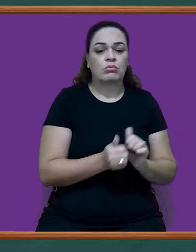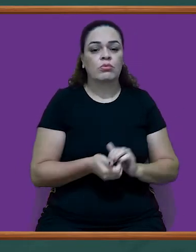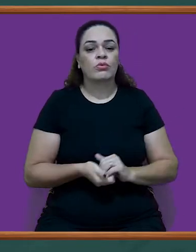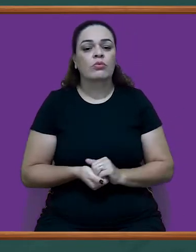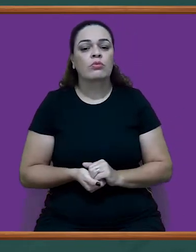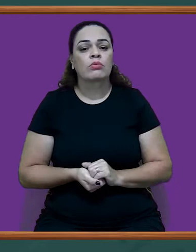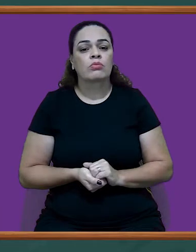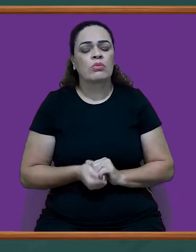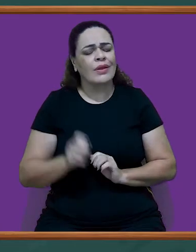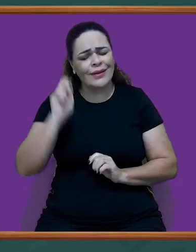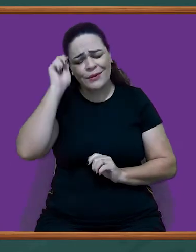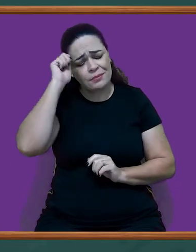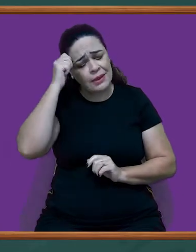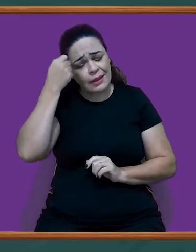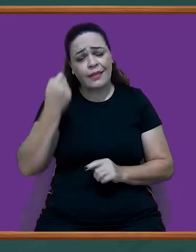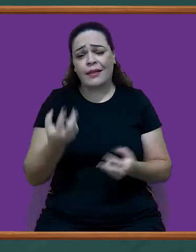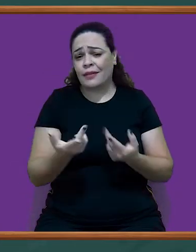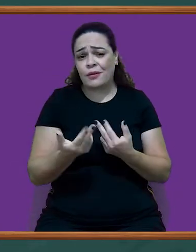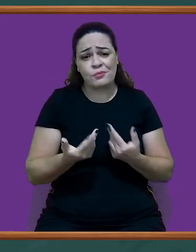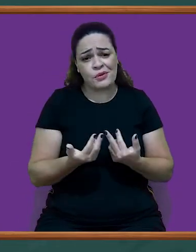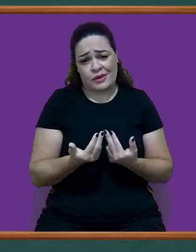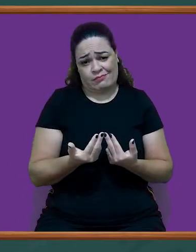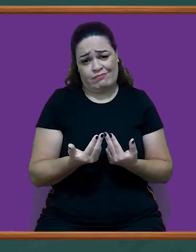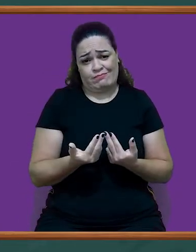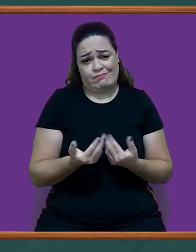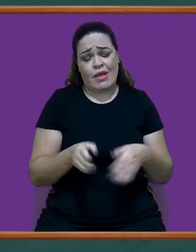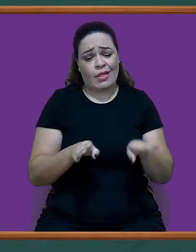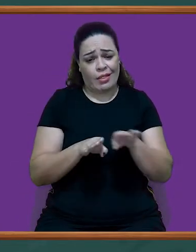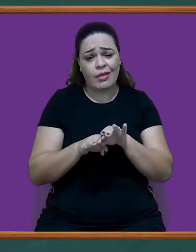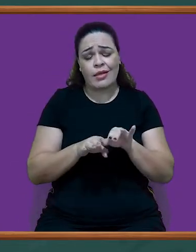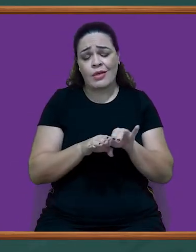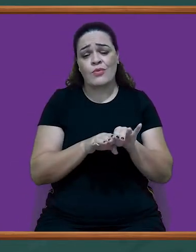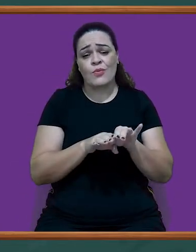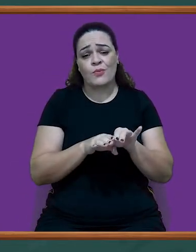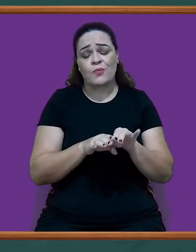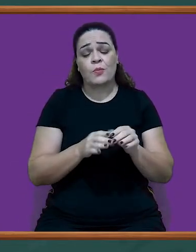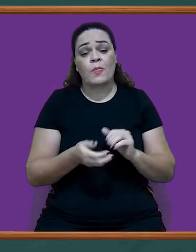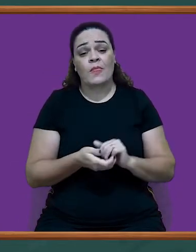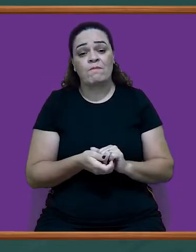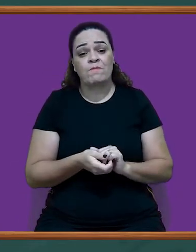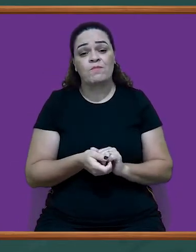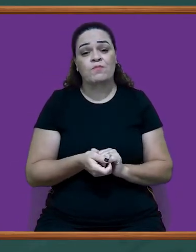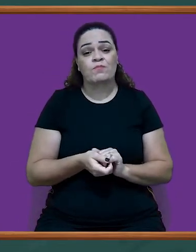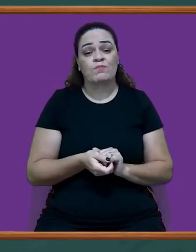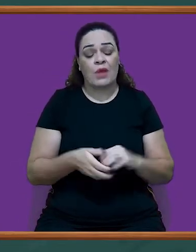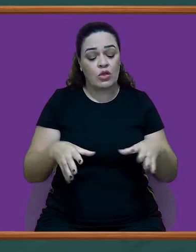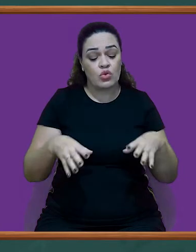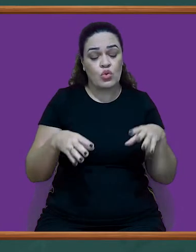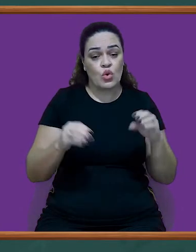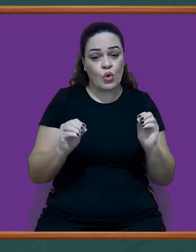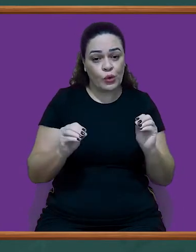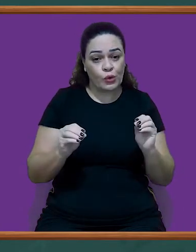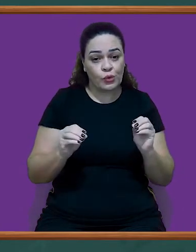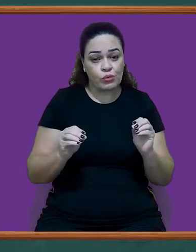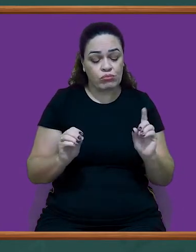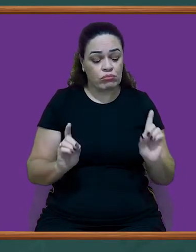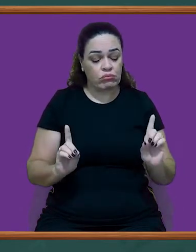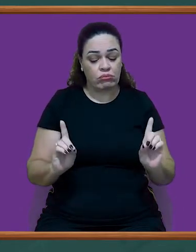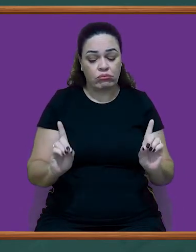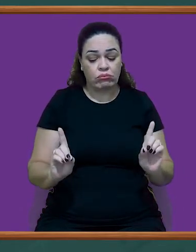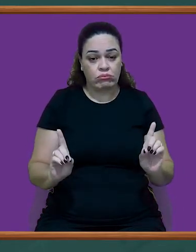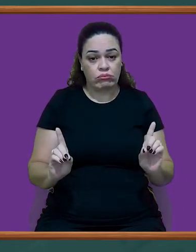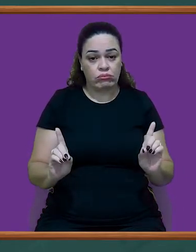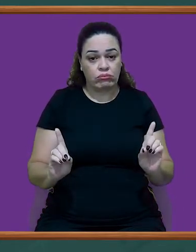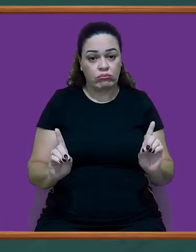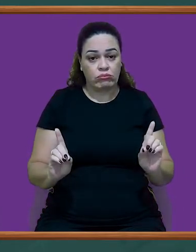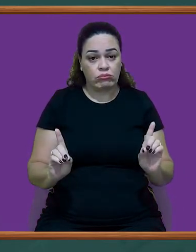e para as pretas é a mesma história se eu for fazer o rock pequeno vai ser com a torre tá lá do Rei Então vamos dar